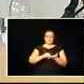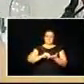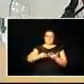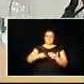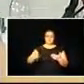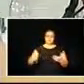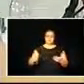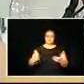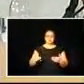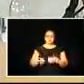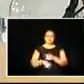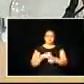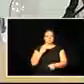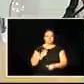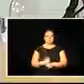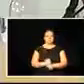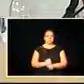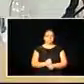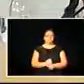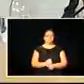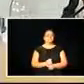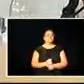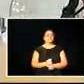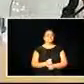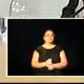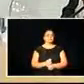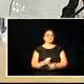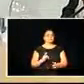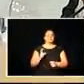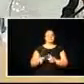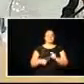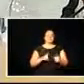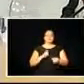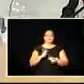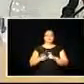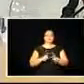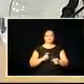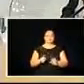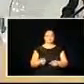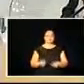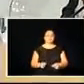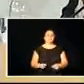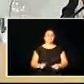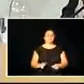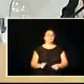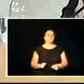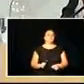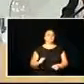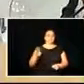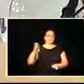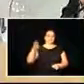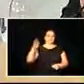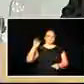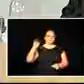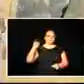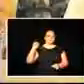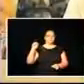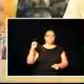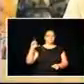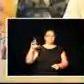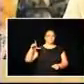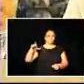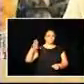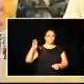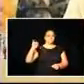servidores técnico, administrativo e docentes da Unital e da Escola Alfredo José Balbi.